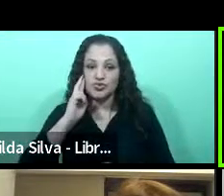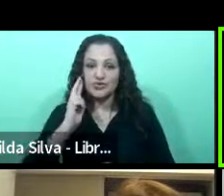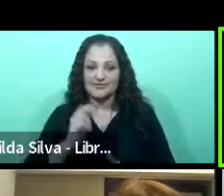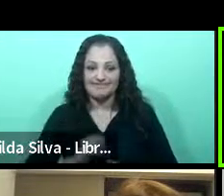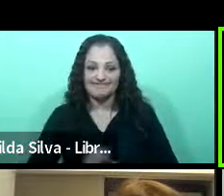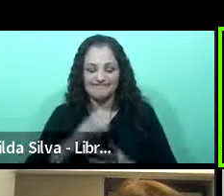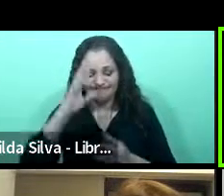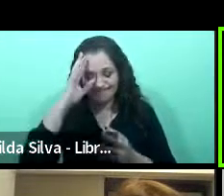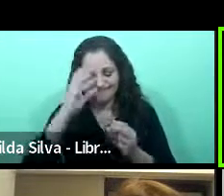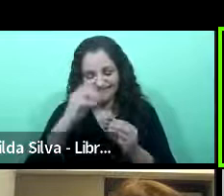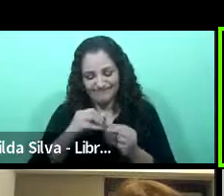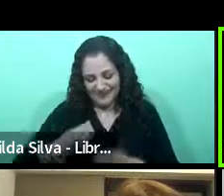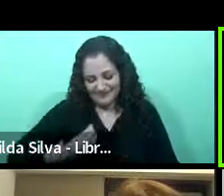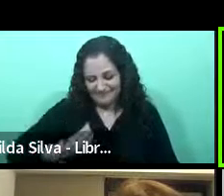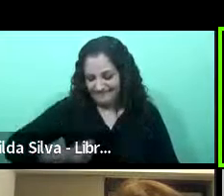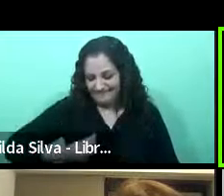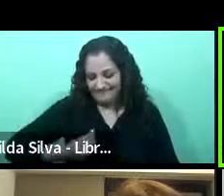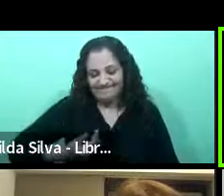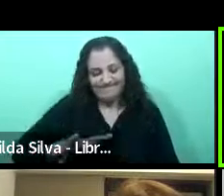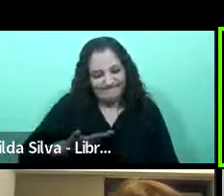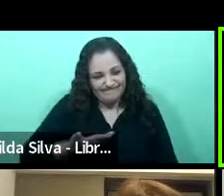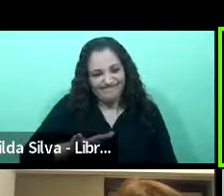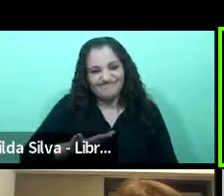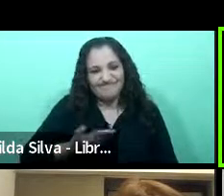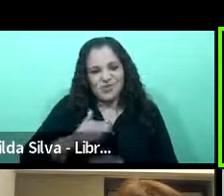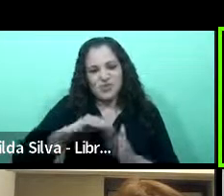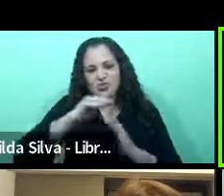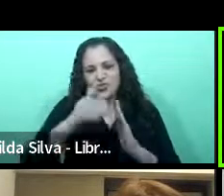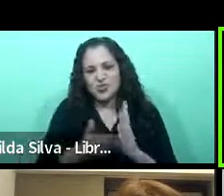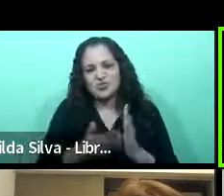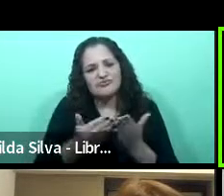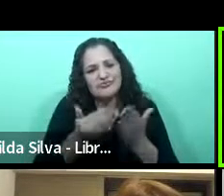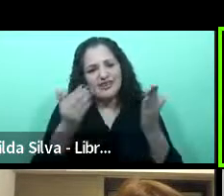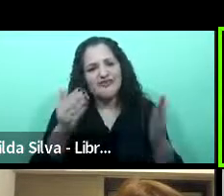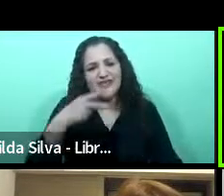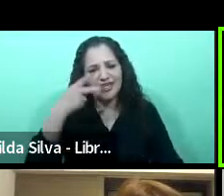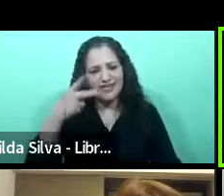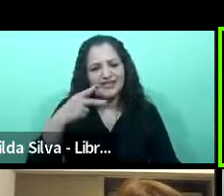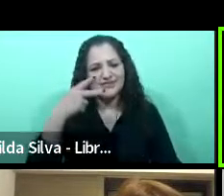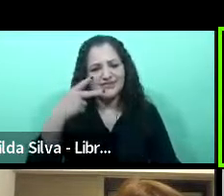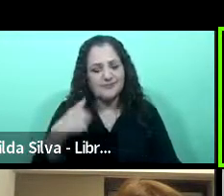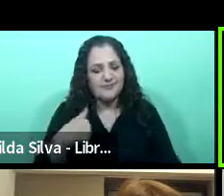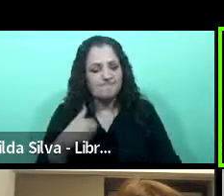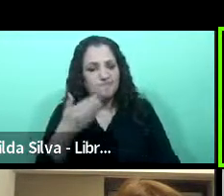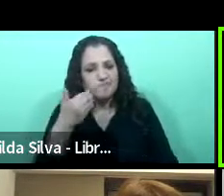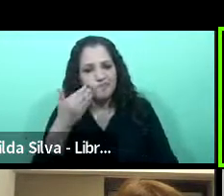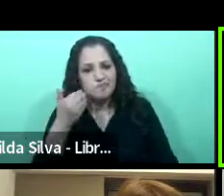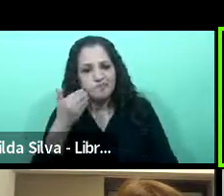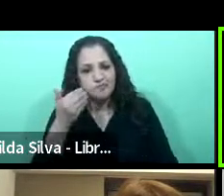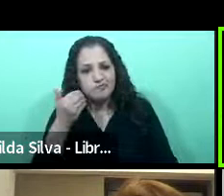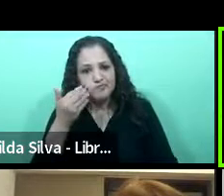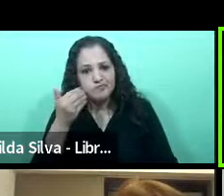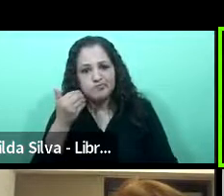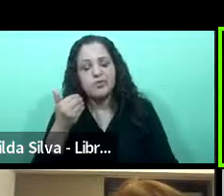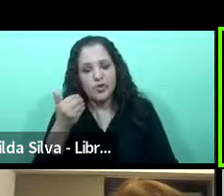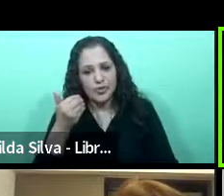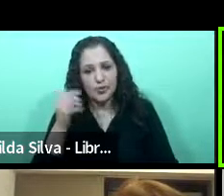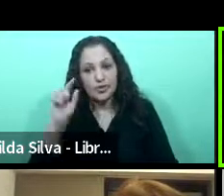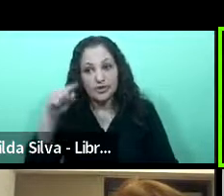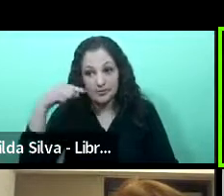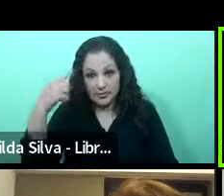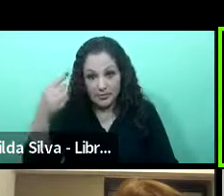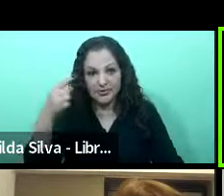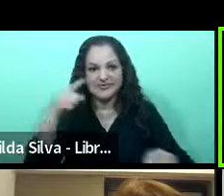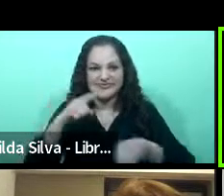Então eu estou vivenciando. Então, tudo que vocês estão falando, eu estou pegando depois do horário, ainda